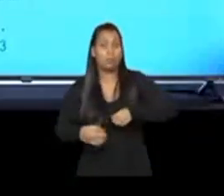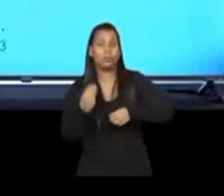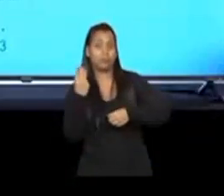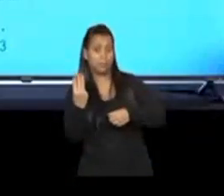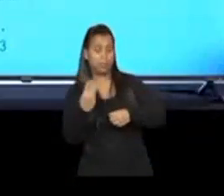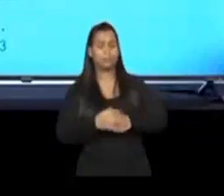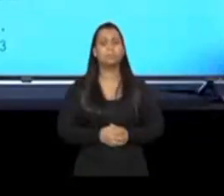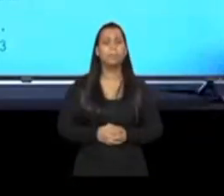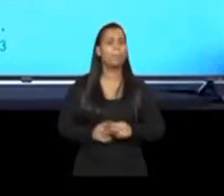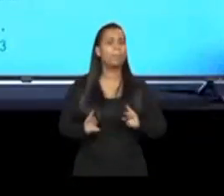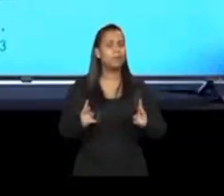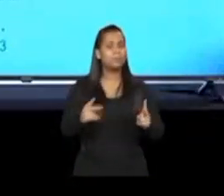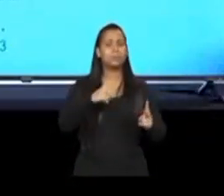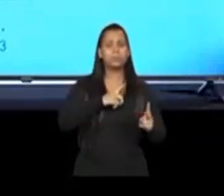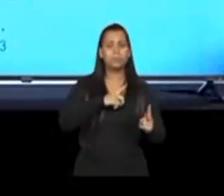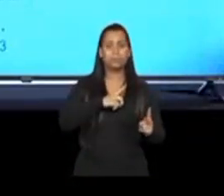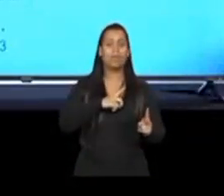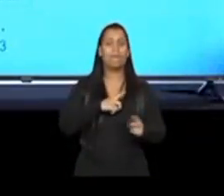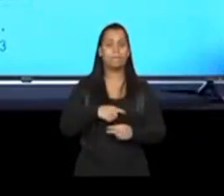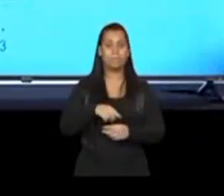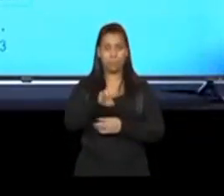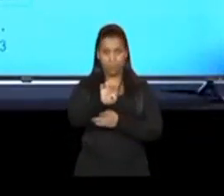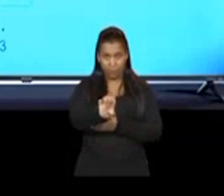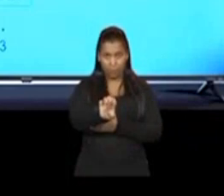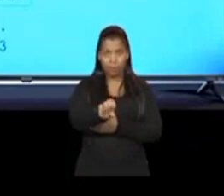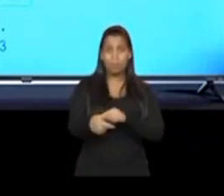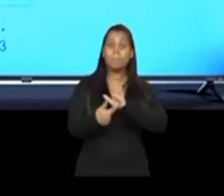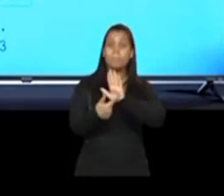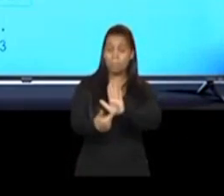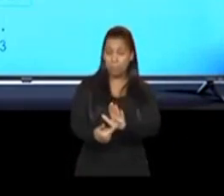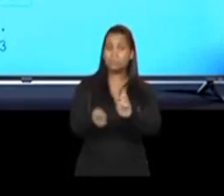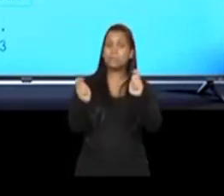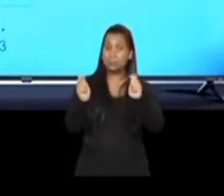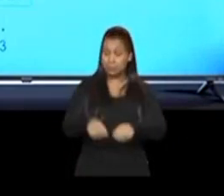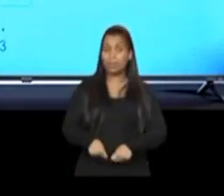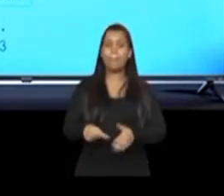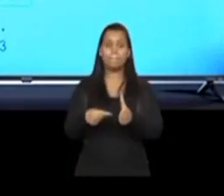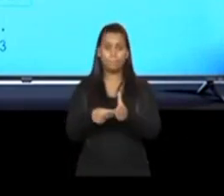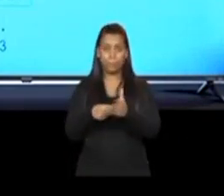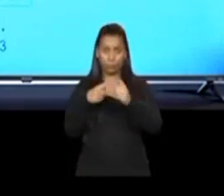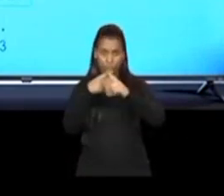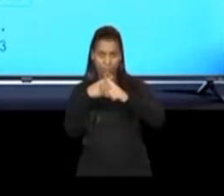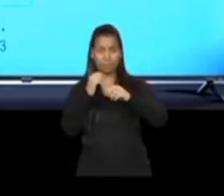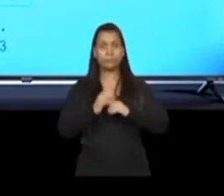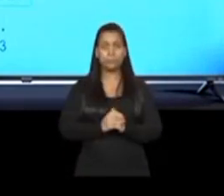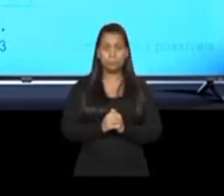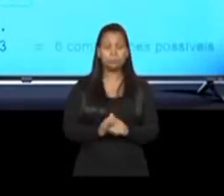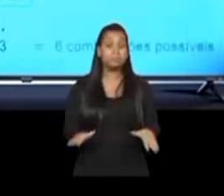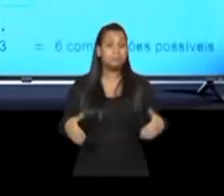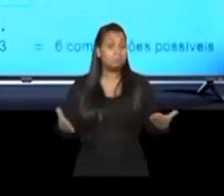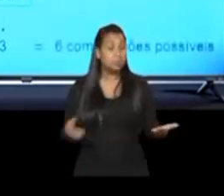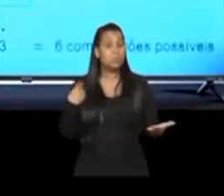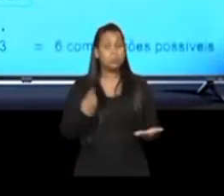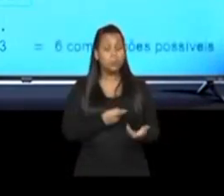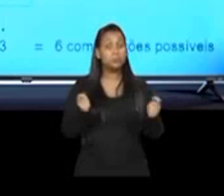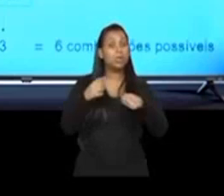Toda vez que tiver essa conjunção E, sinal que nós podemos usar o princípio multiplicativo. E desta forma, podemos